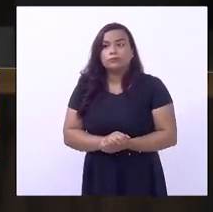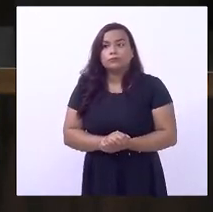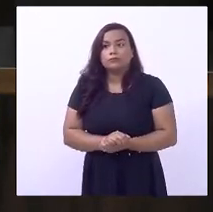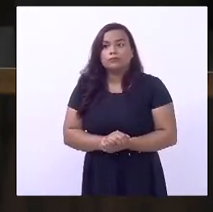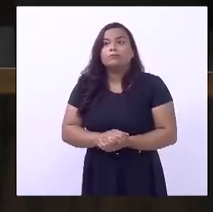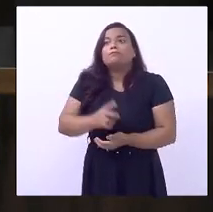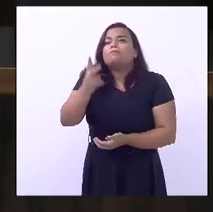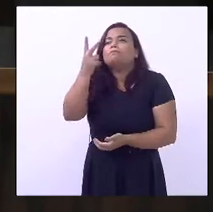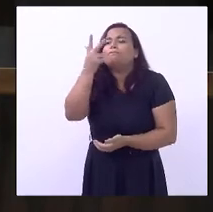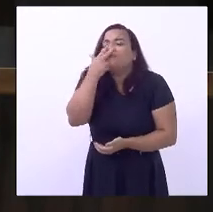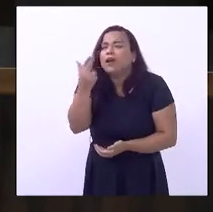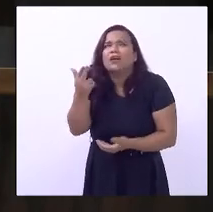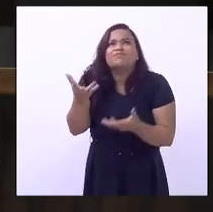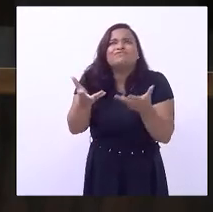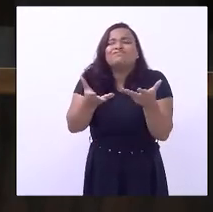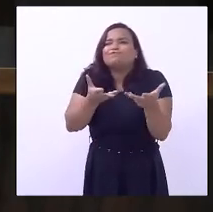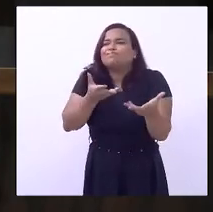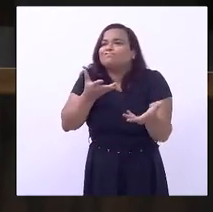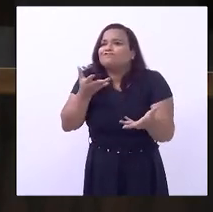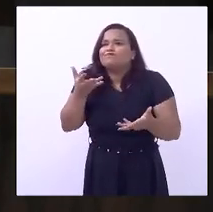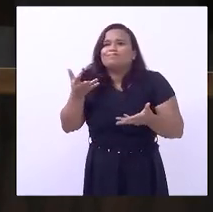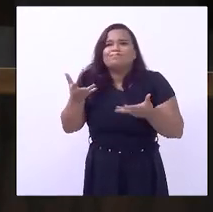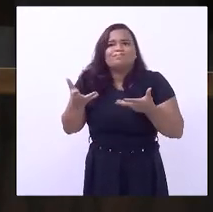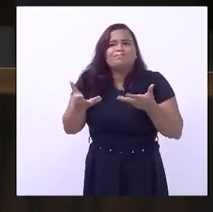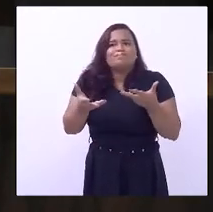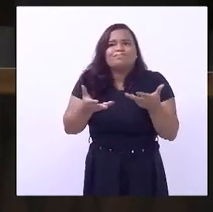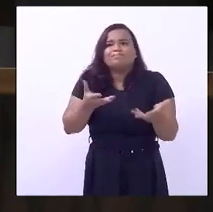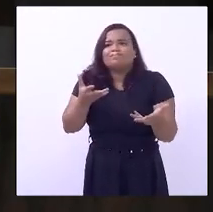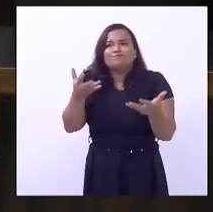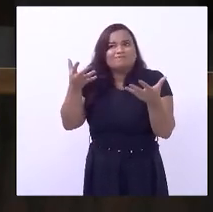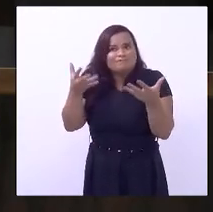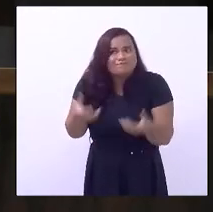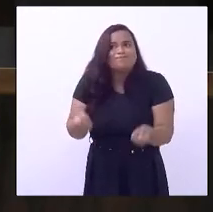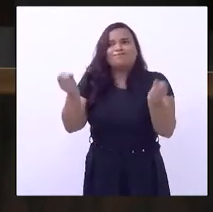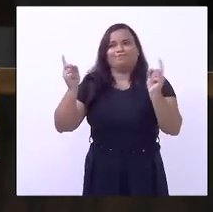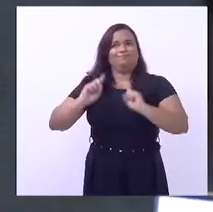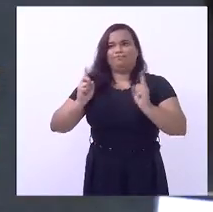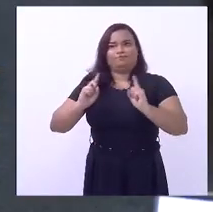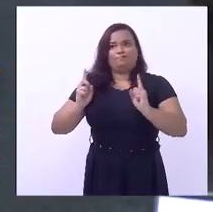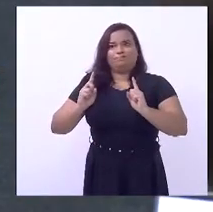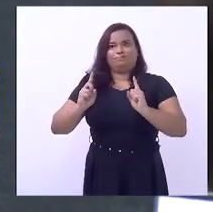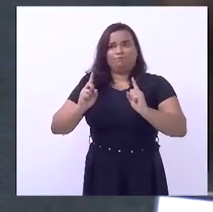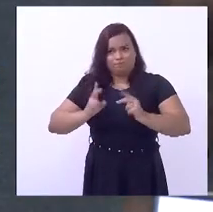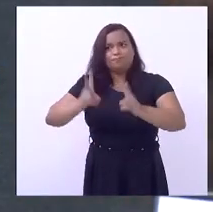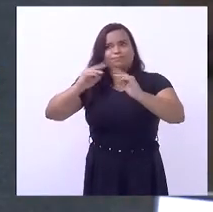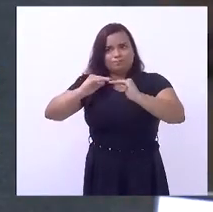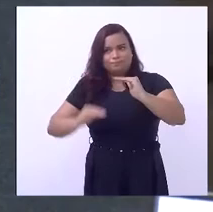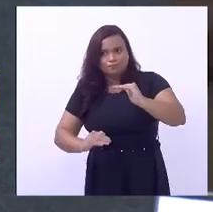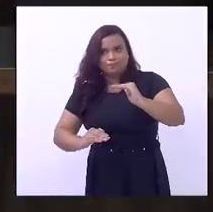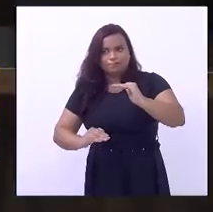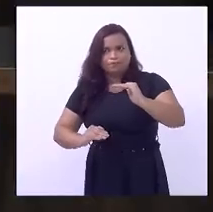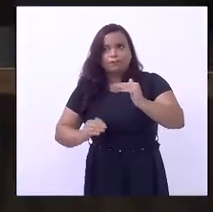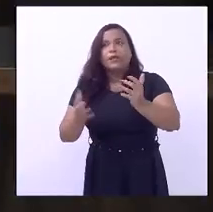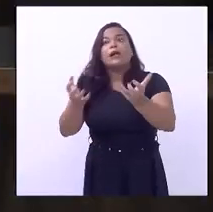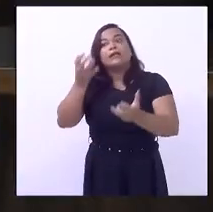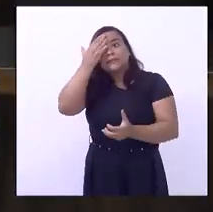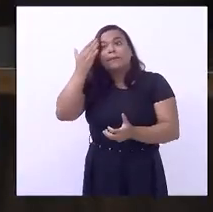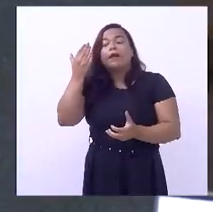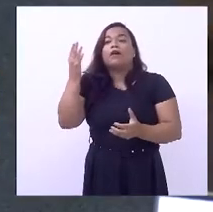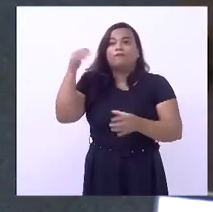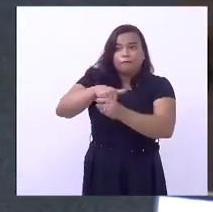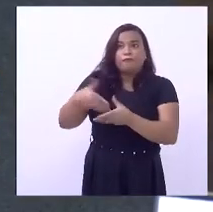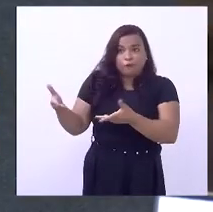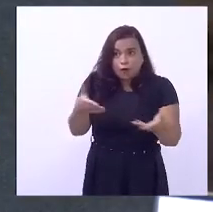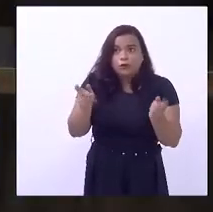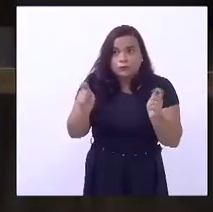Me parece que não foi, nesse primeiro momento, aceito. Quero saber se vamos para o voto.